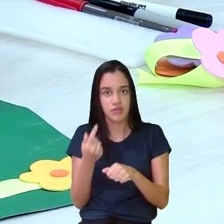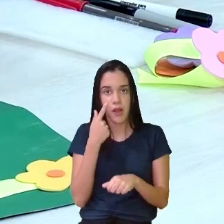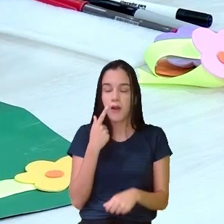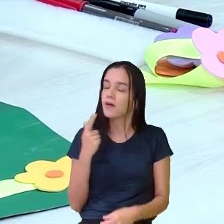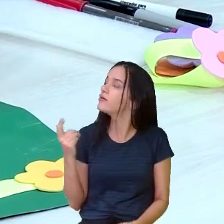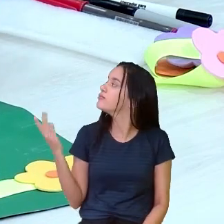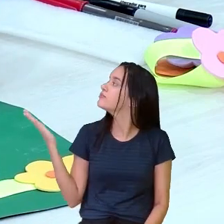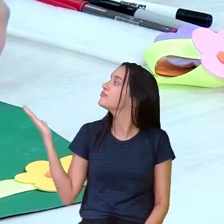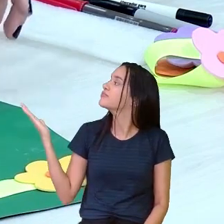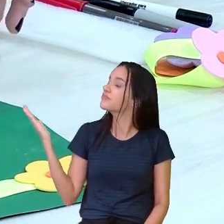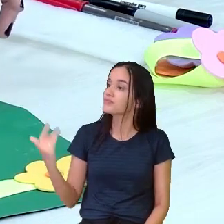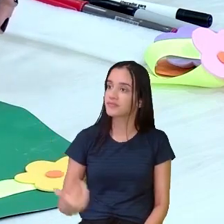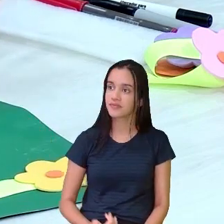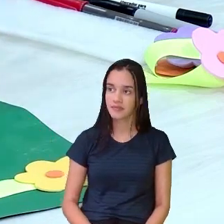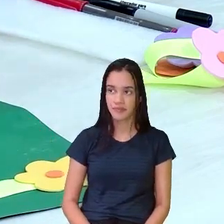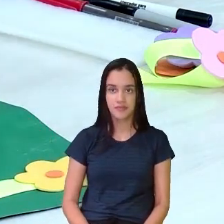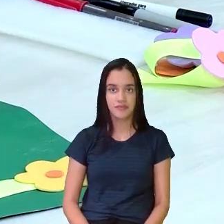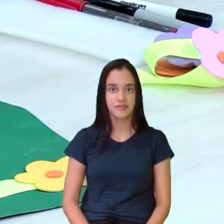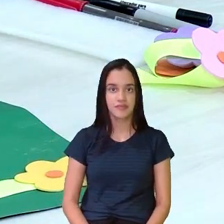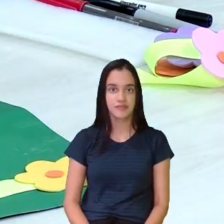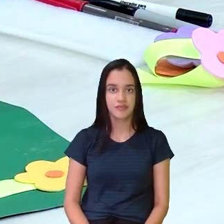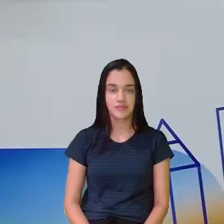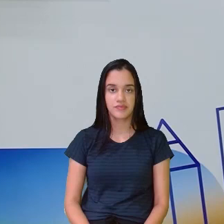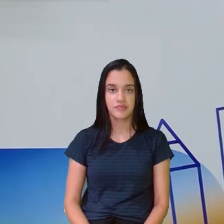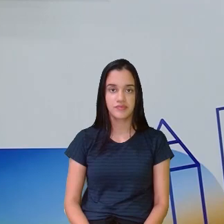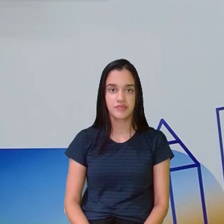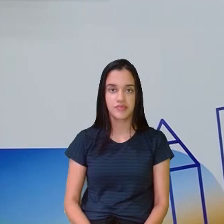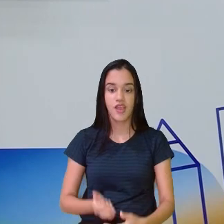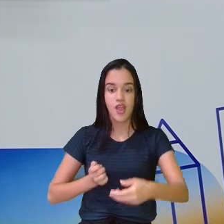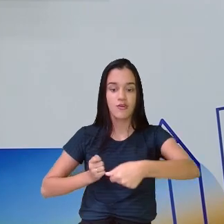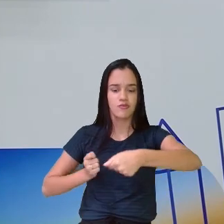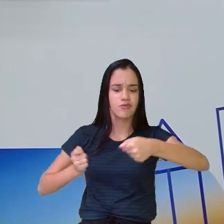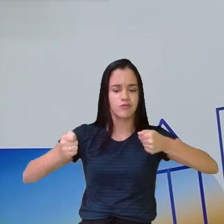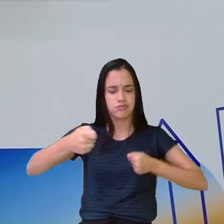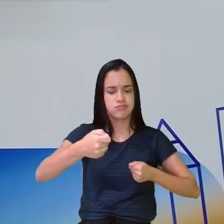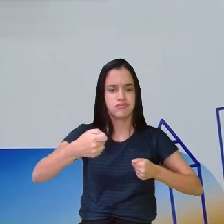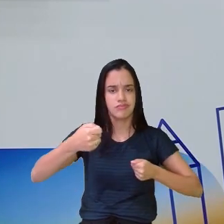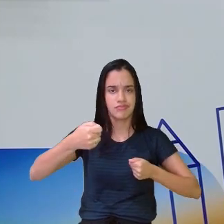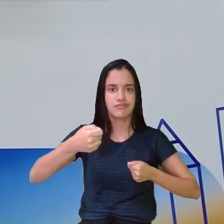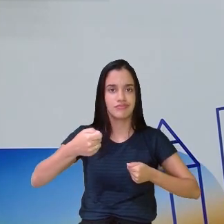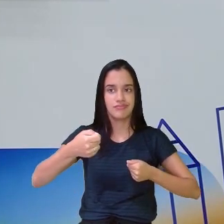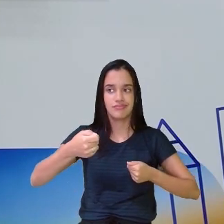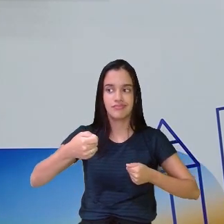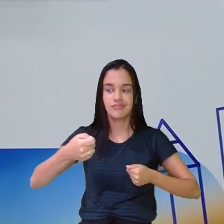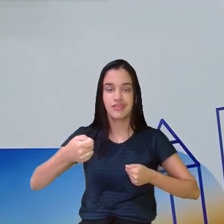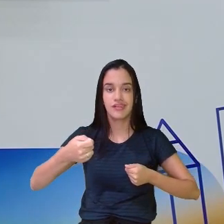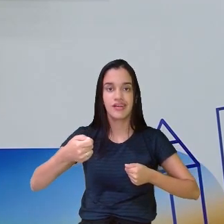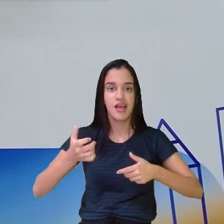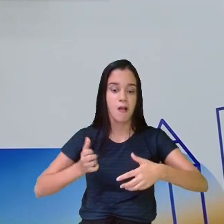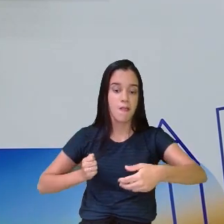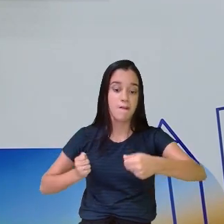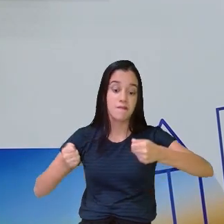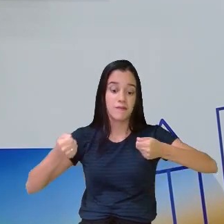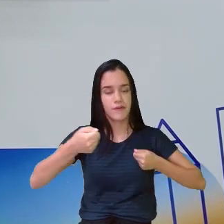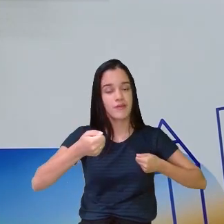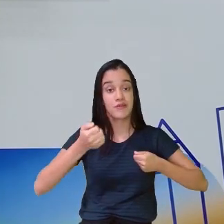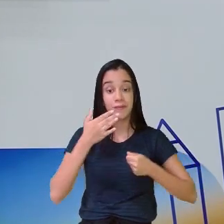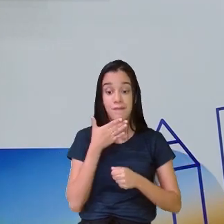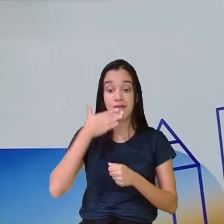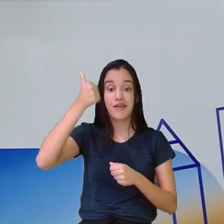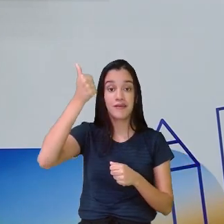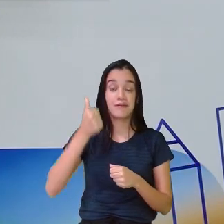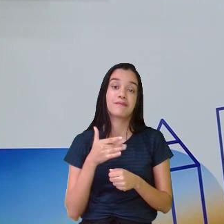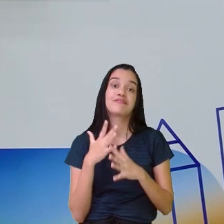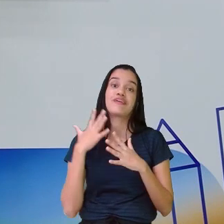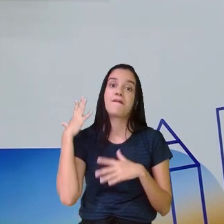E assim eu vou fazendo. Eu vou virar para o meu lado, porque aí eu estou fazendo ao contrário, né? Vou virar para o meu lado aqui, para que fique